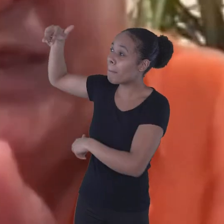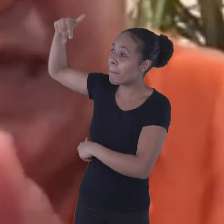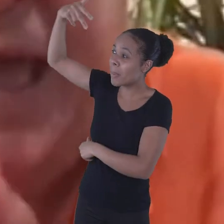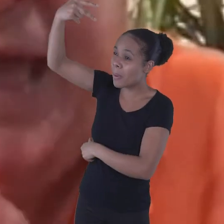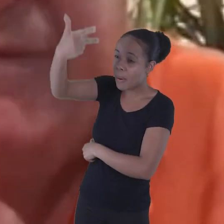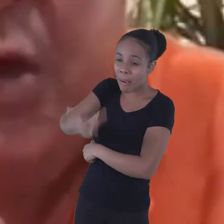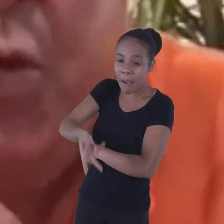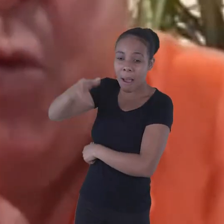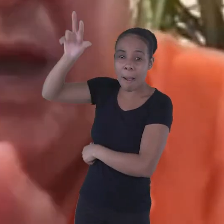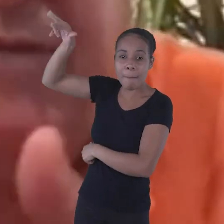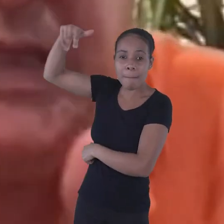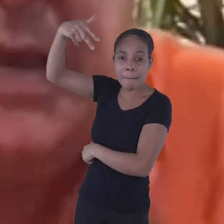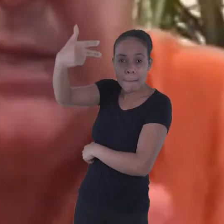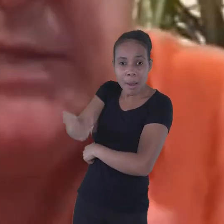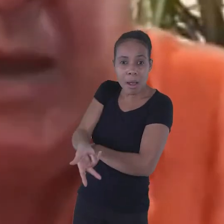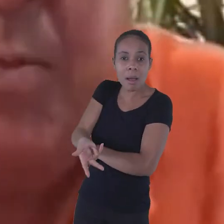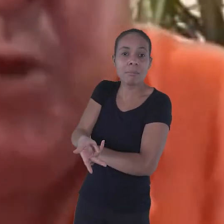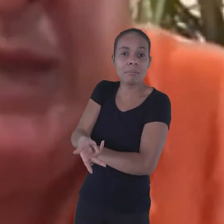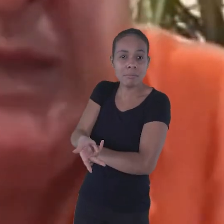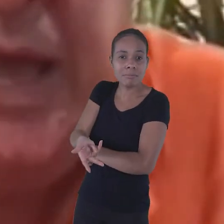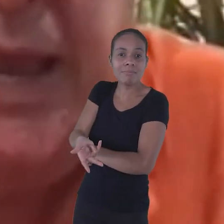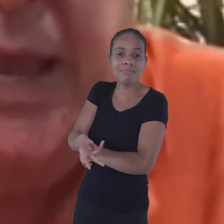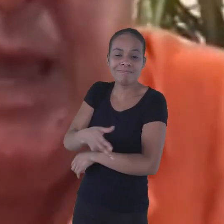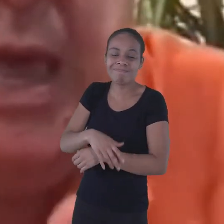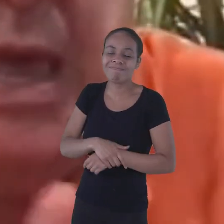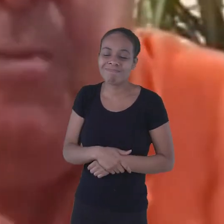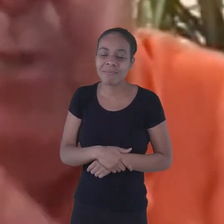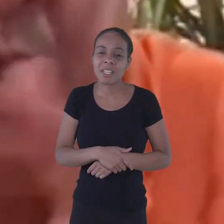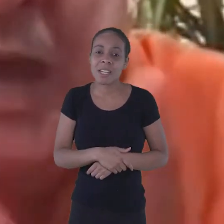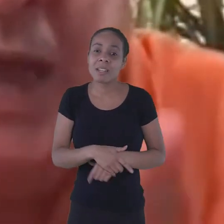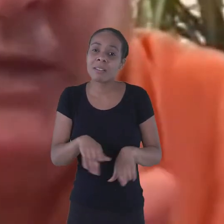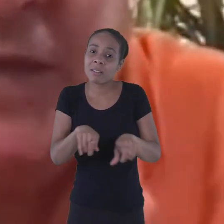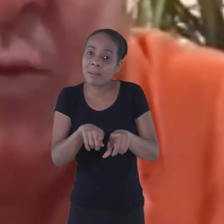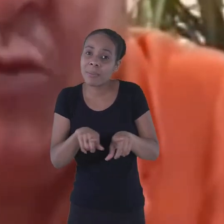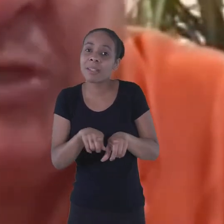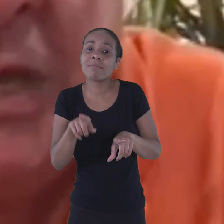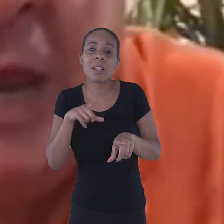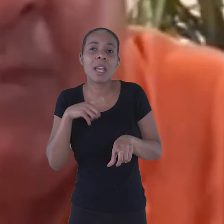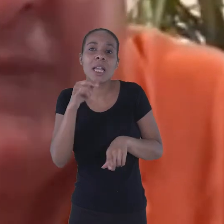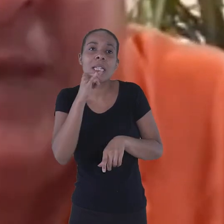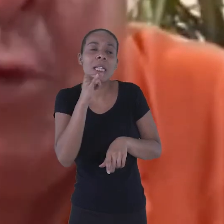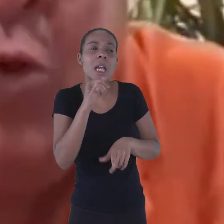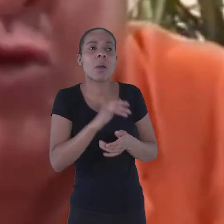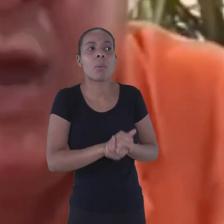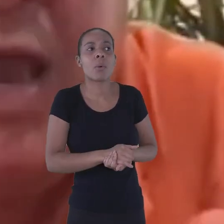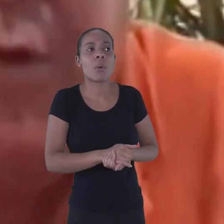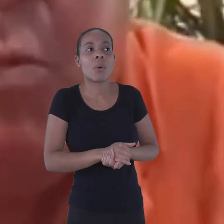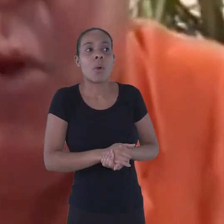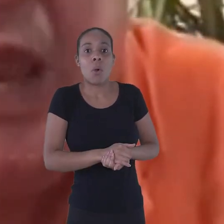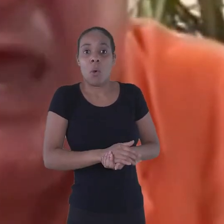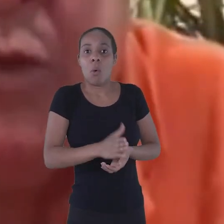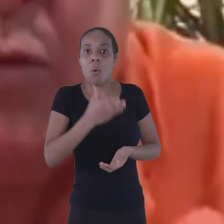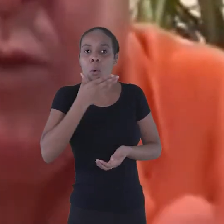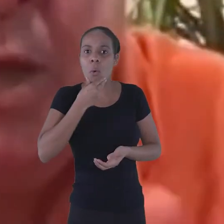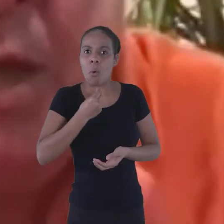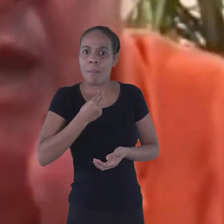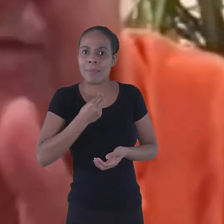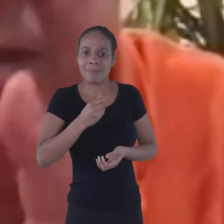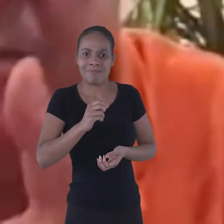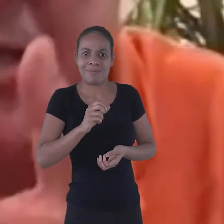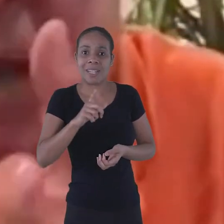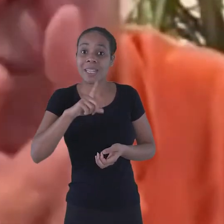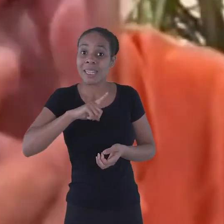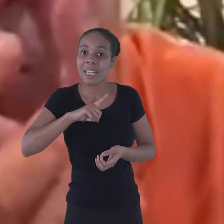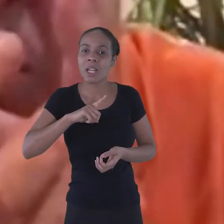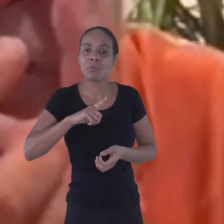efeitos colaterais. O cara vai transar com a mulher dele e se alucina, ele passa a mão no joelho e vê um boleto. Ele